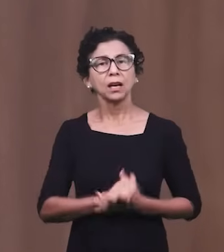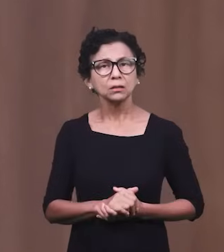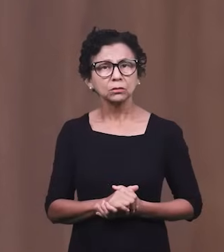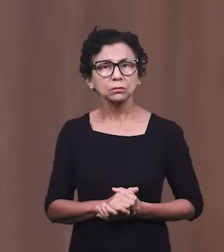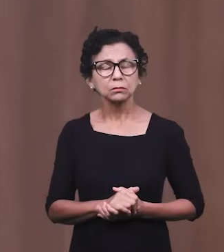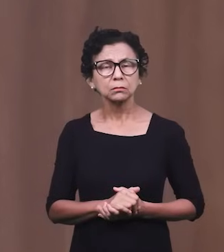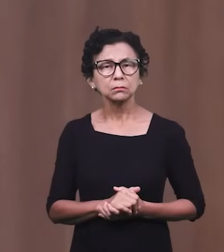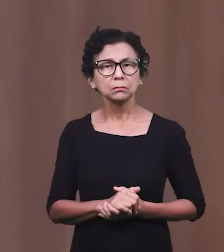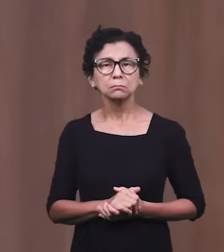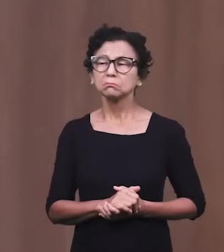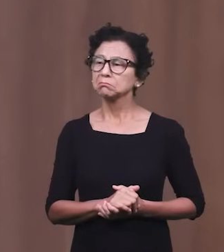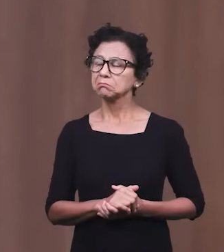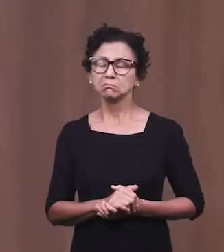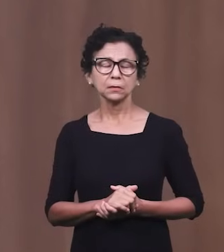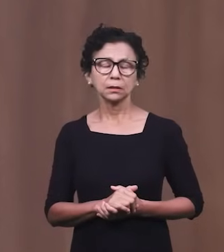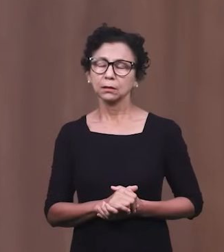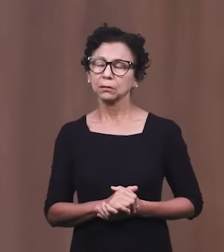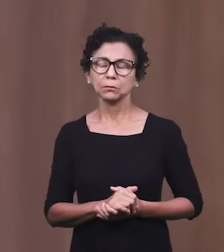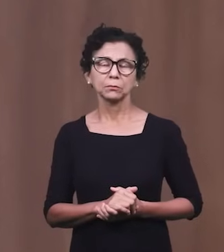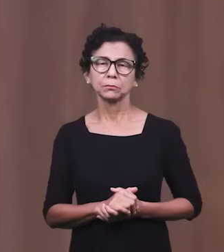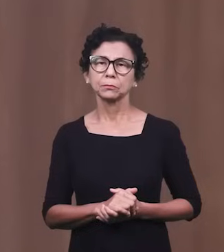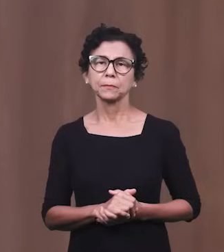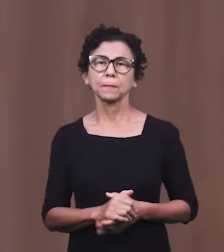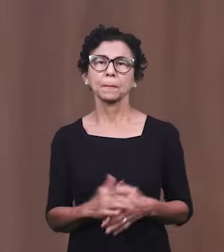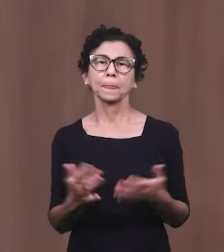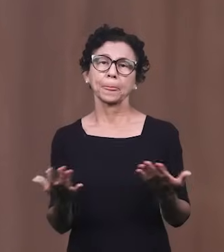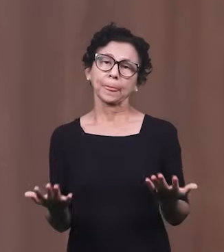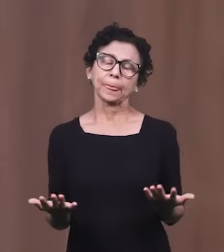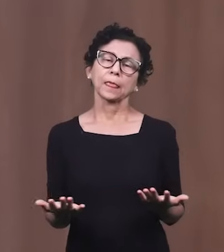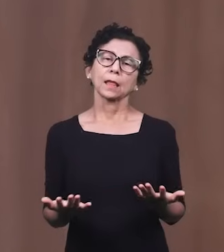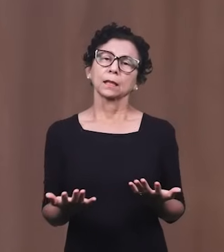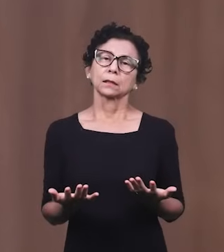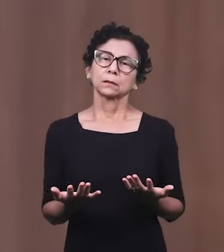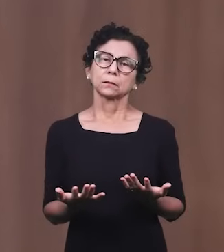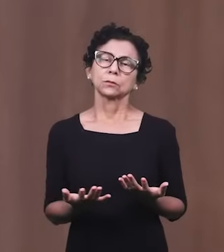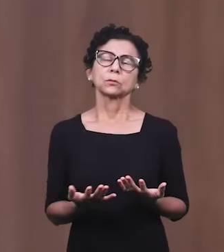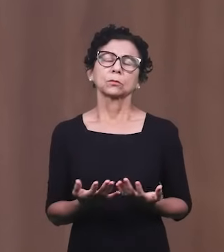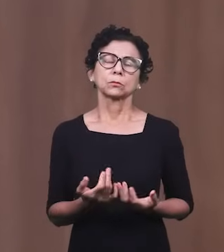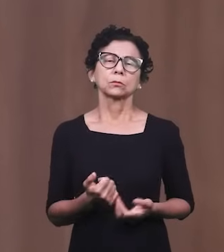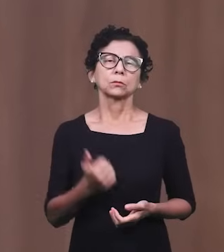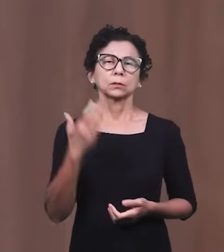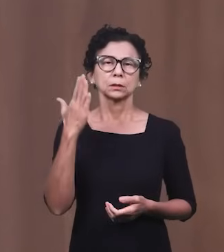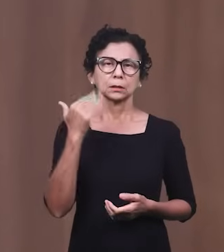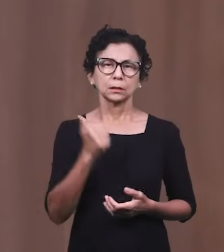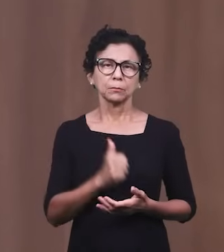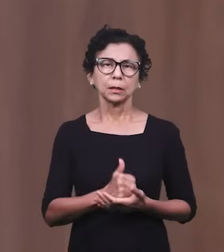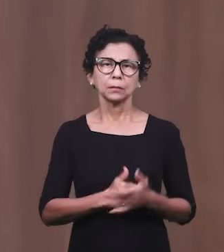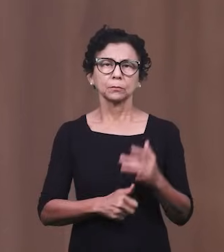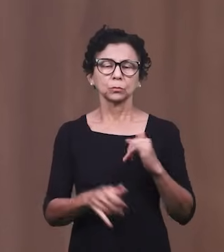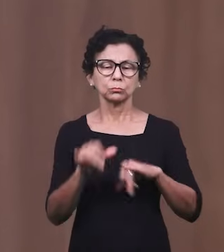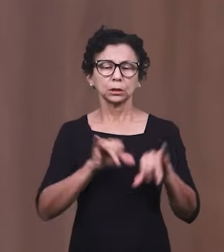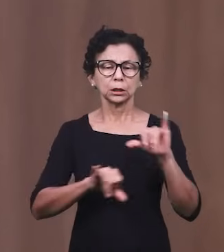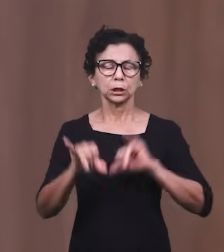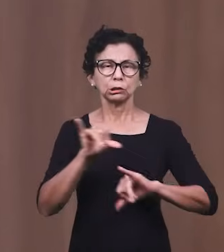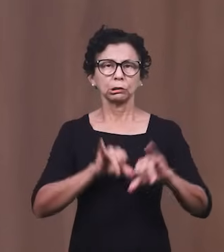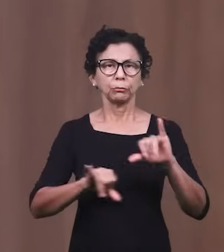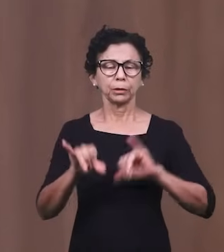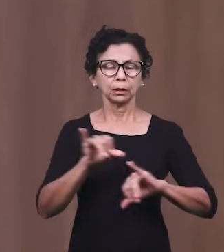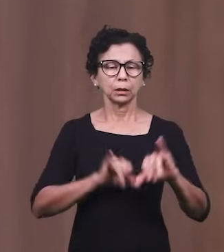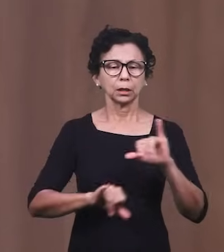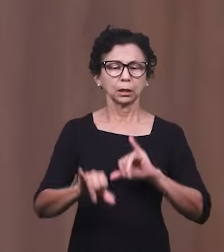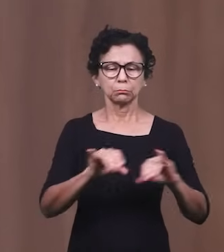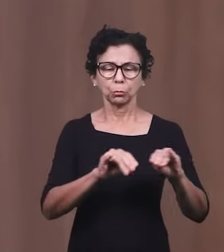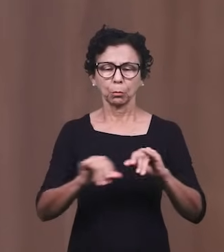pro desenvolvimento dela então hoje a gente sabe que os elementos químicos que estão presentes no solo os